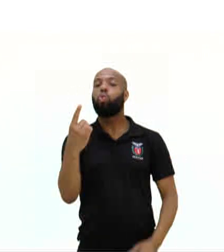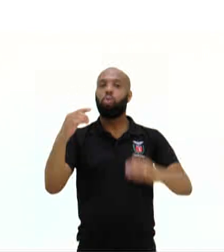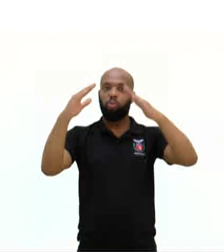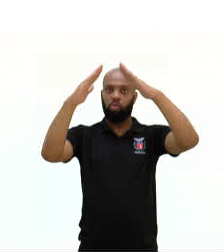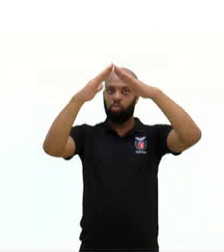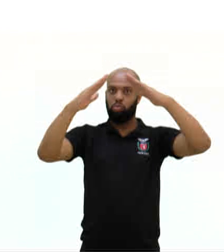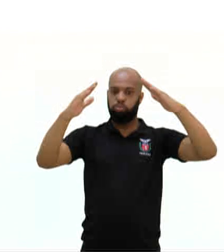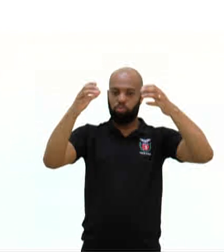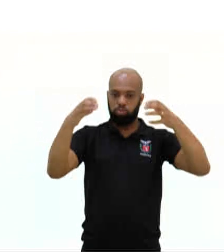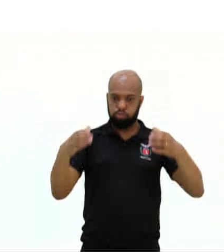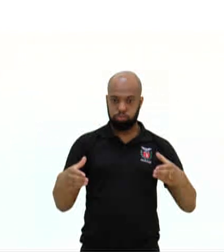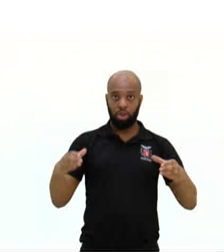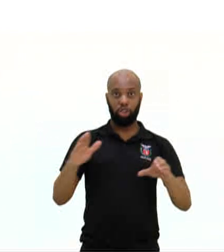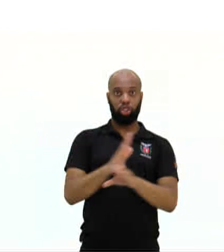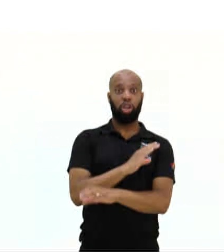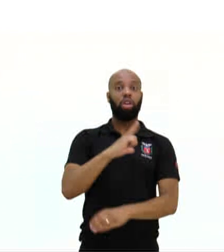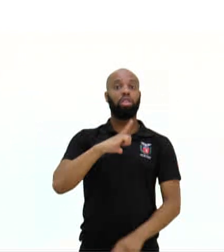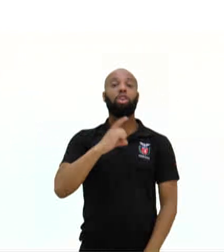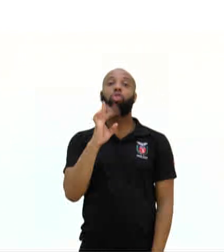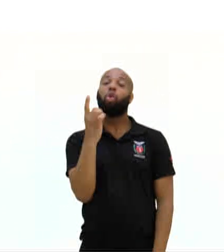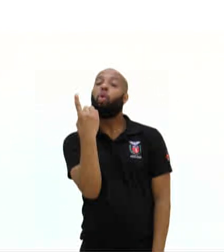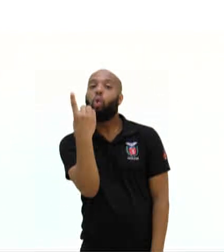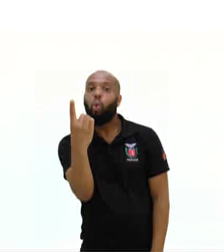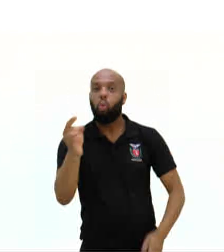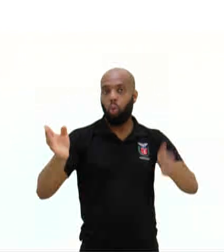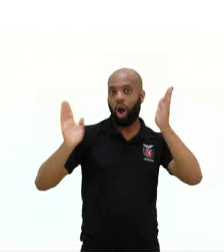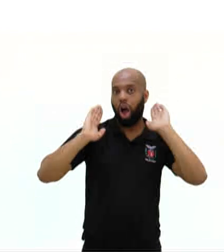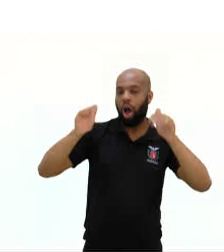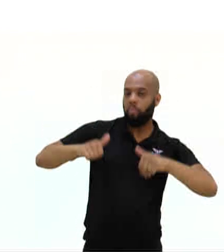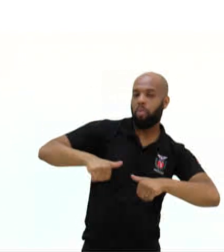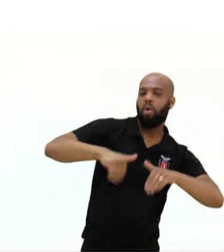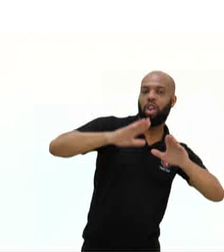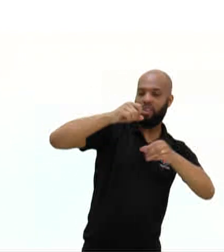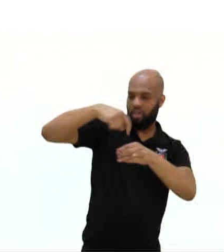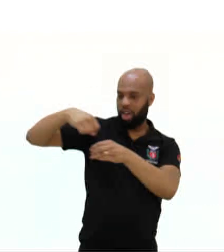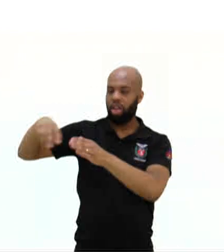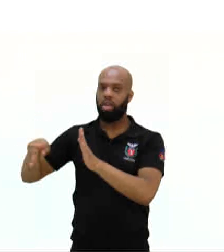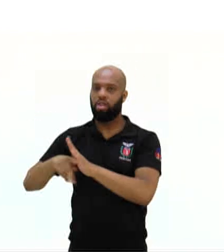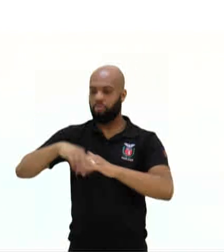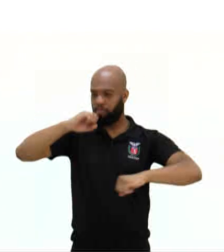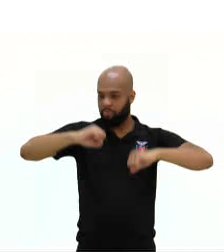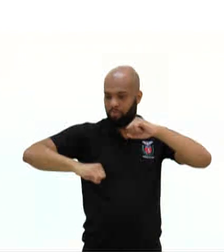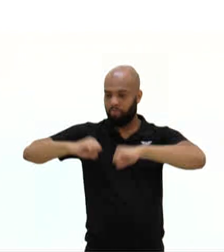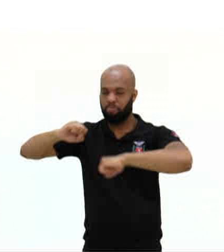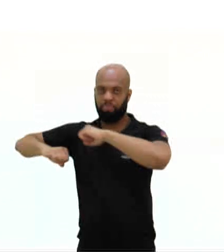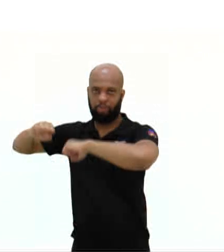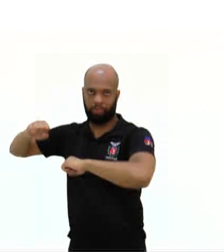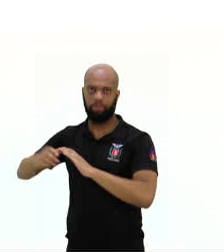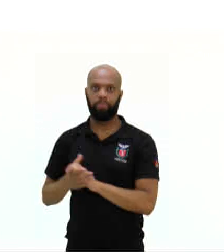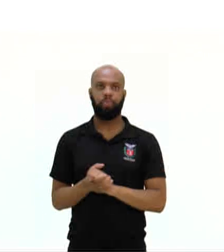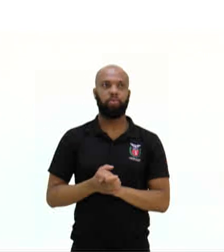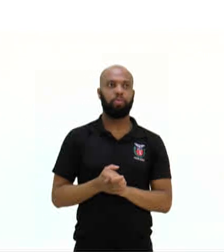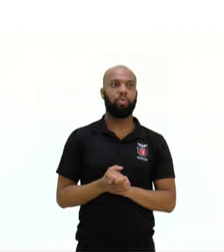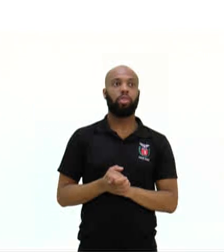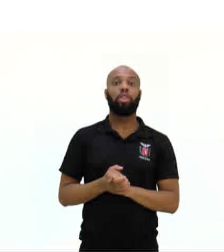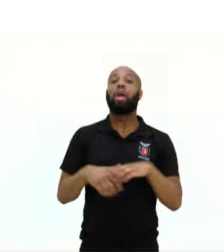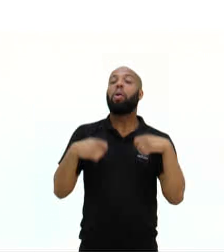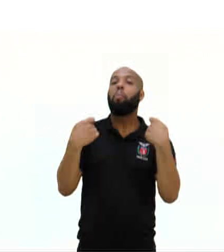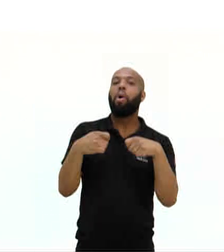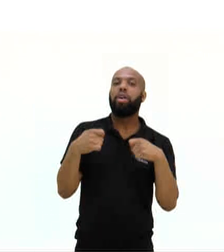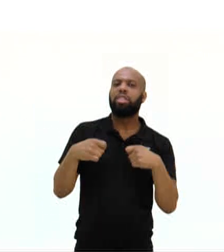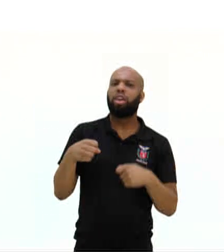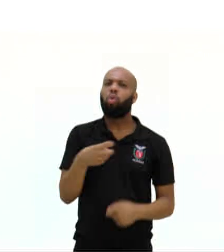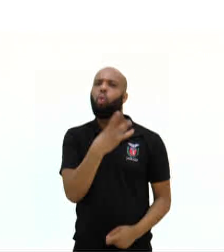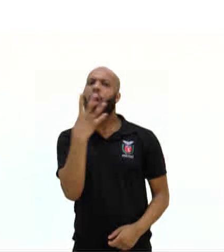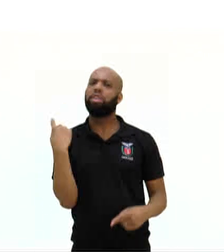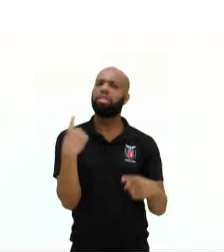e tem apenas um caminhão para transportar os grãos para a usina de beneficiamento. O número mínimo de viagens